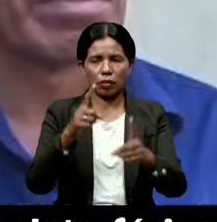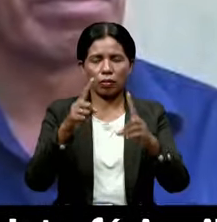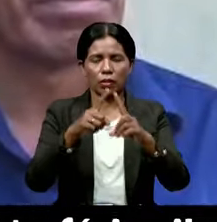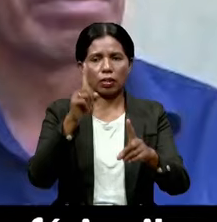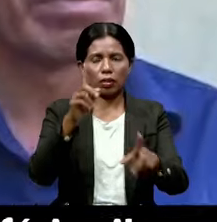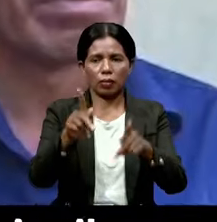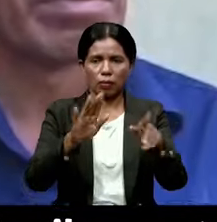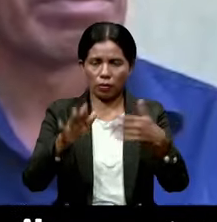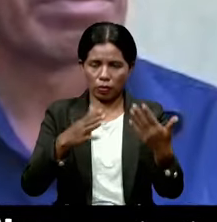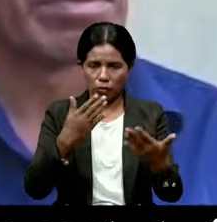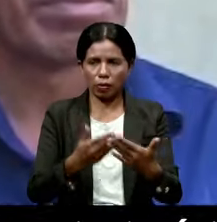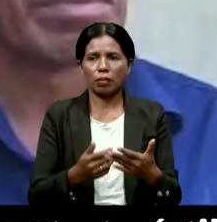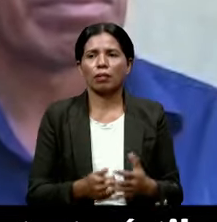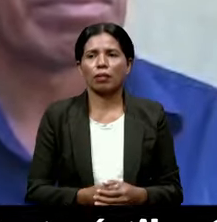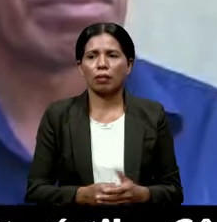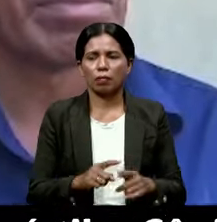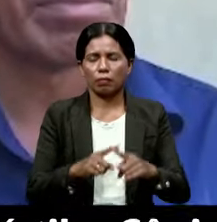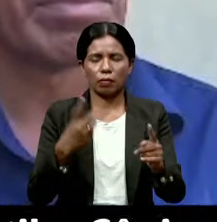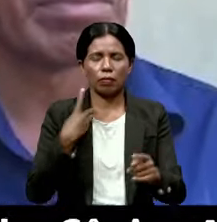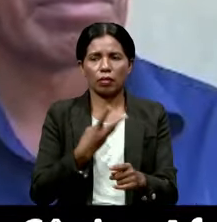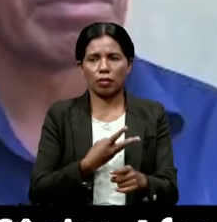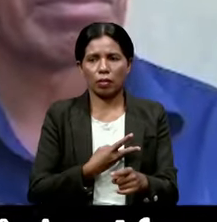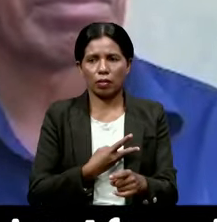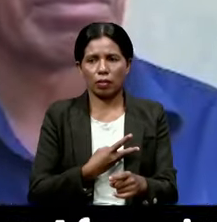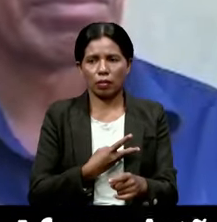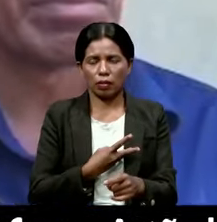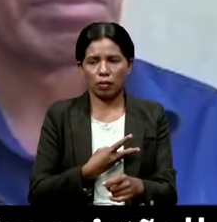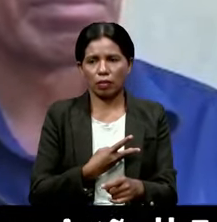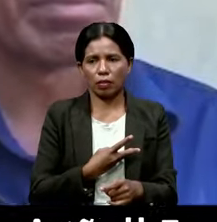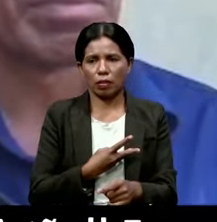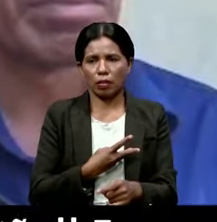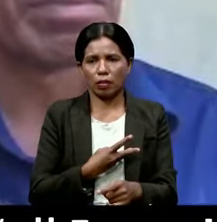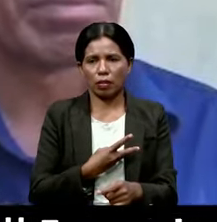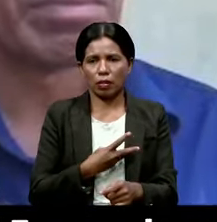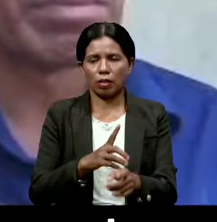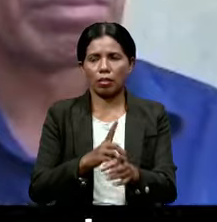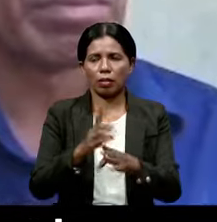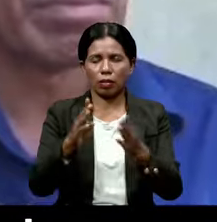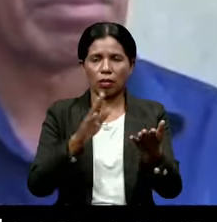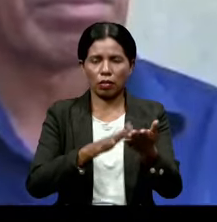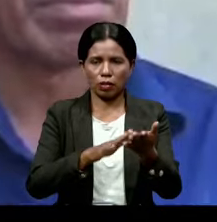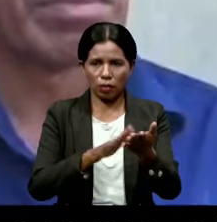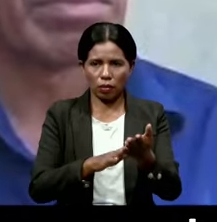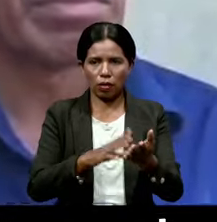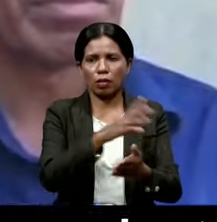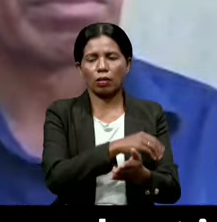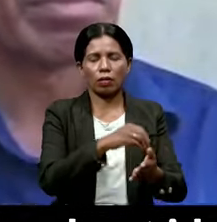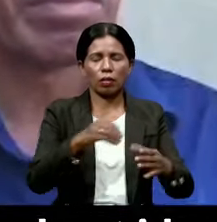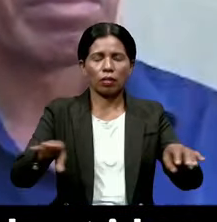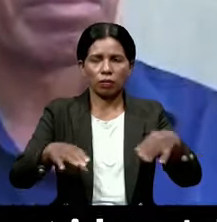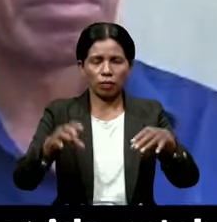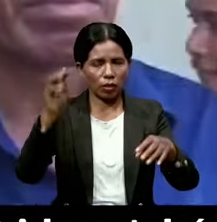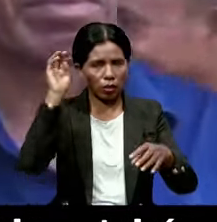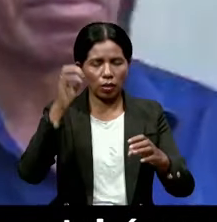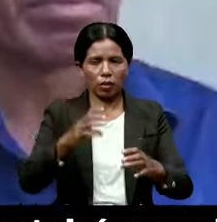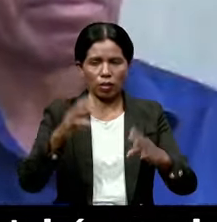ni ne ma be ita hansa diretiva skola nomos servisu edukasi munisip